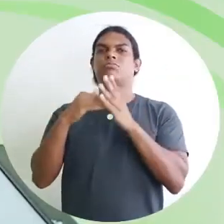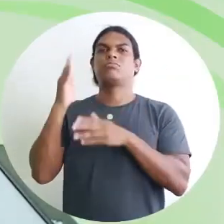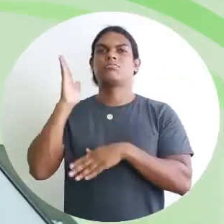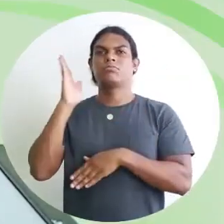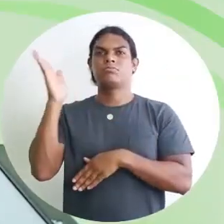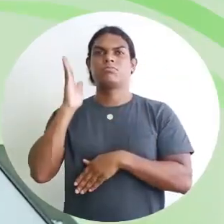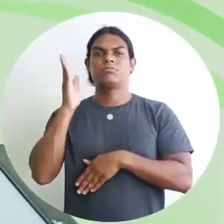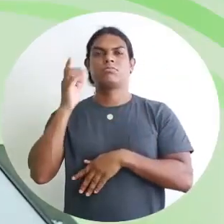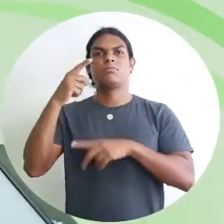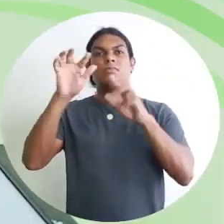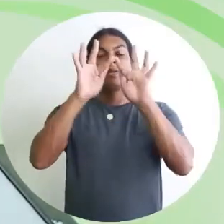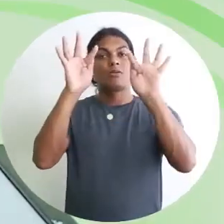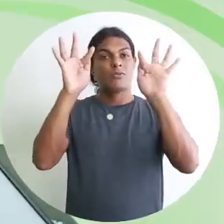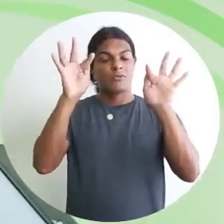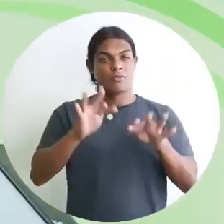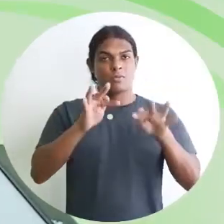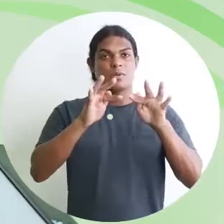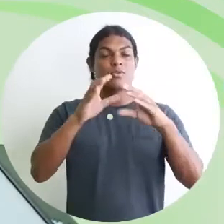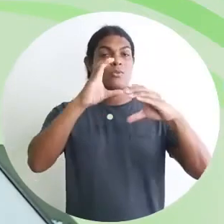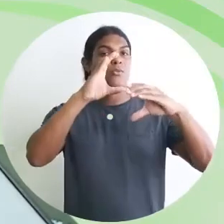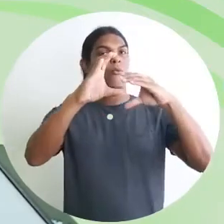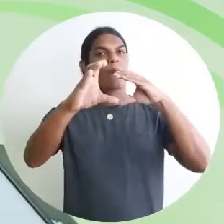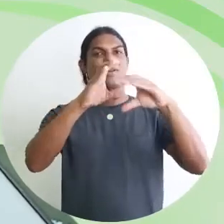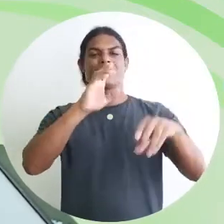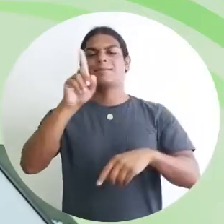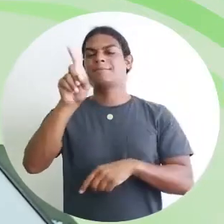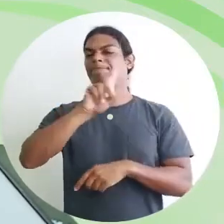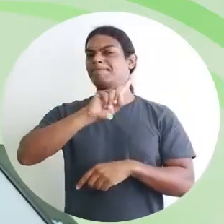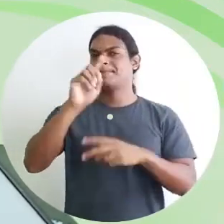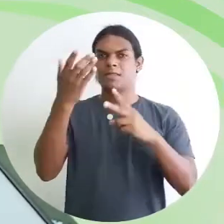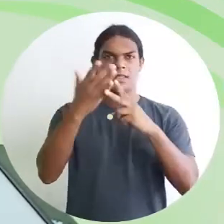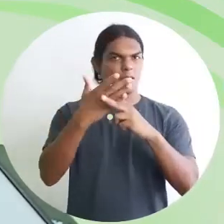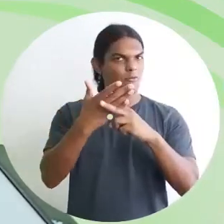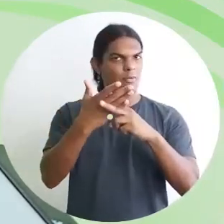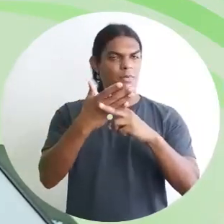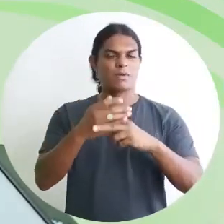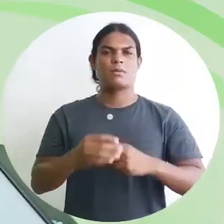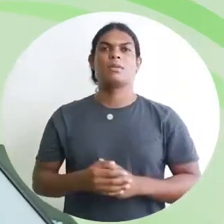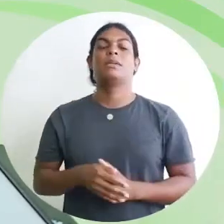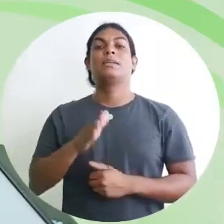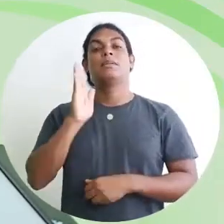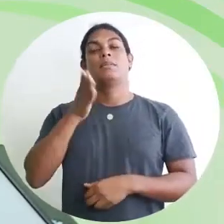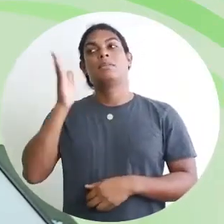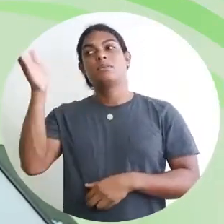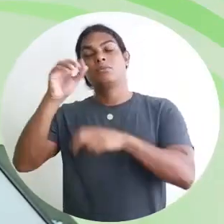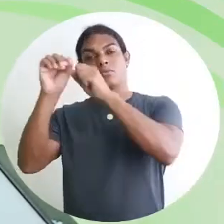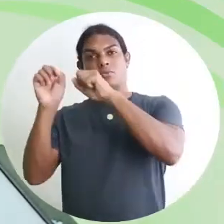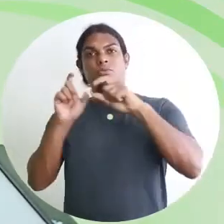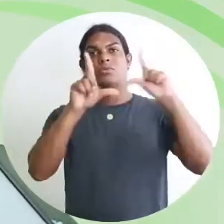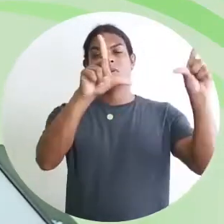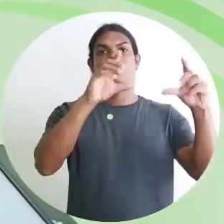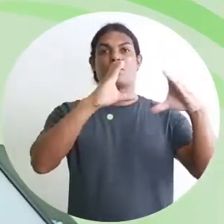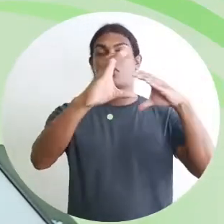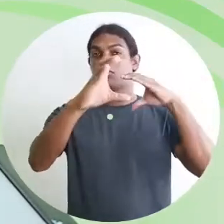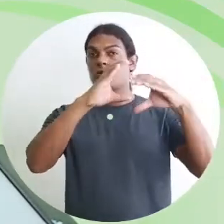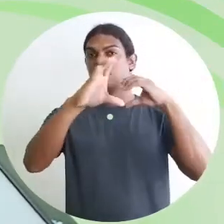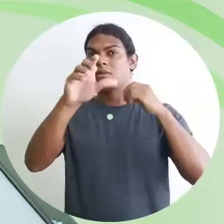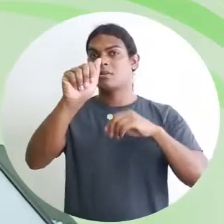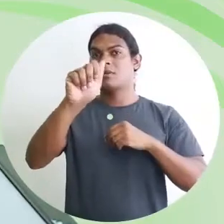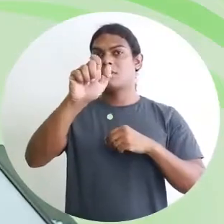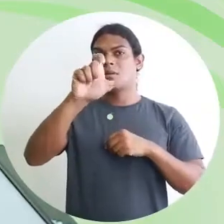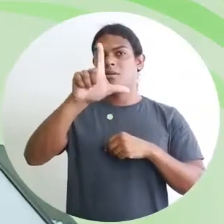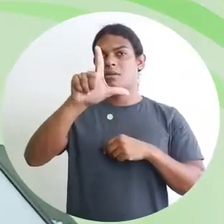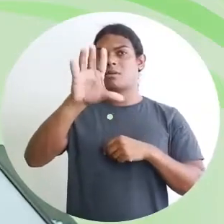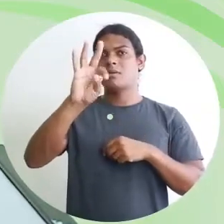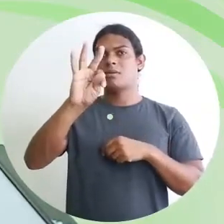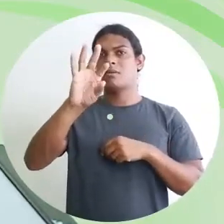são considerados comunicação não verbal. Já no slide da comunicação alternativa, você pode identificar, que é